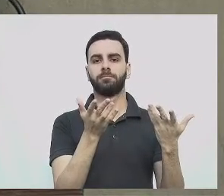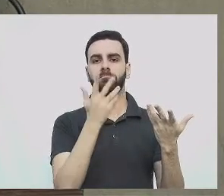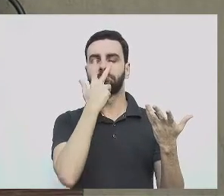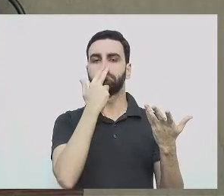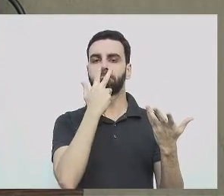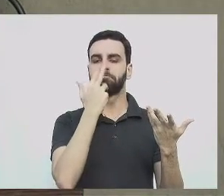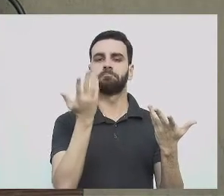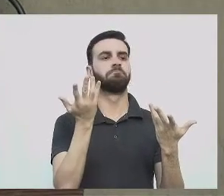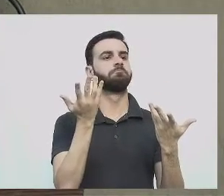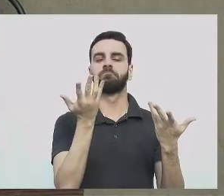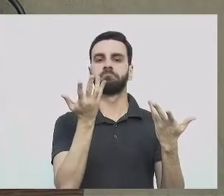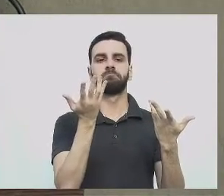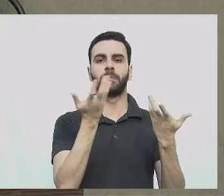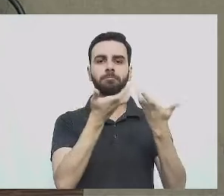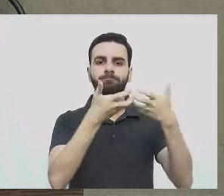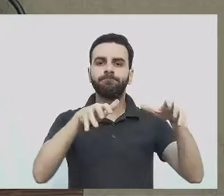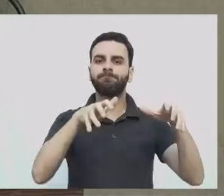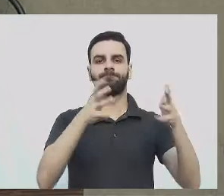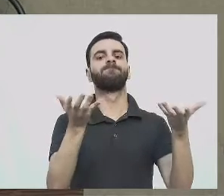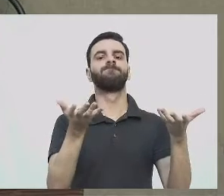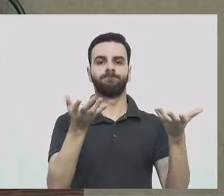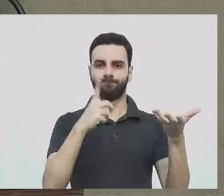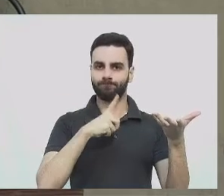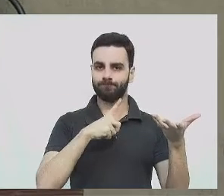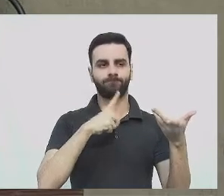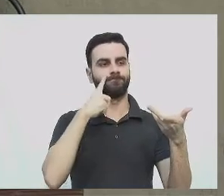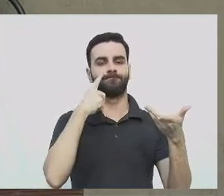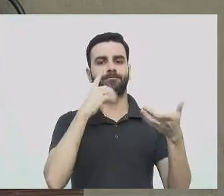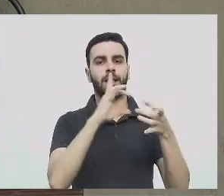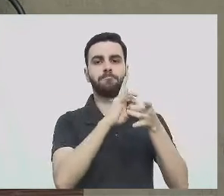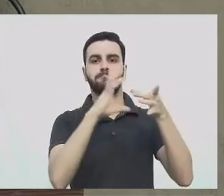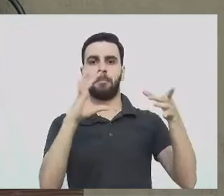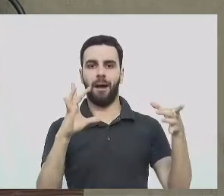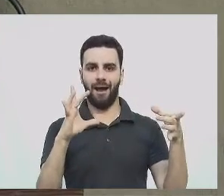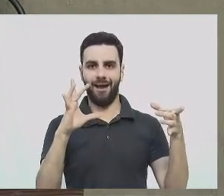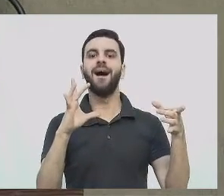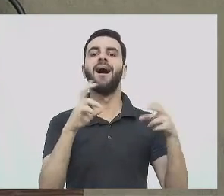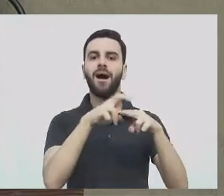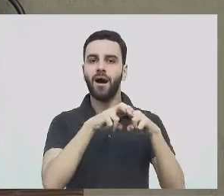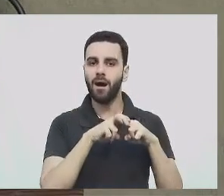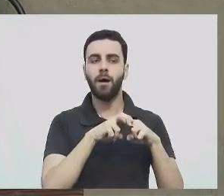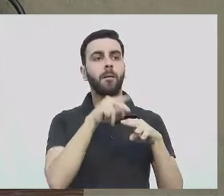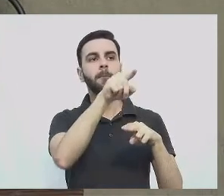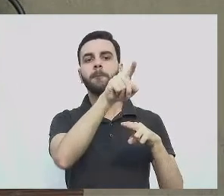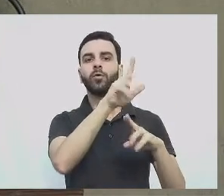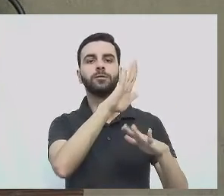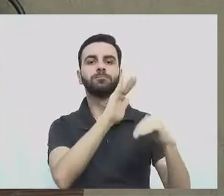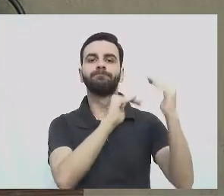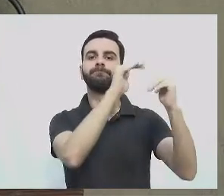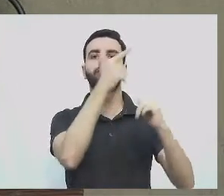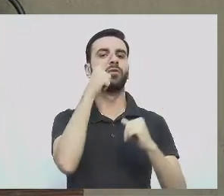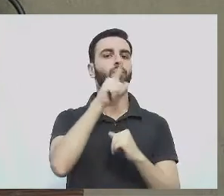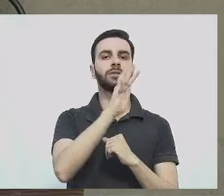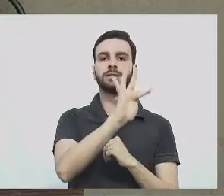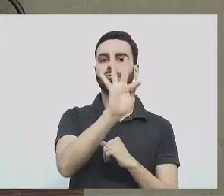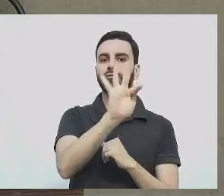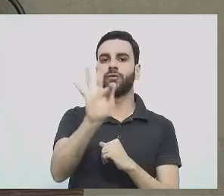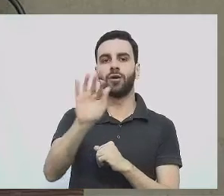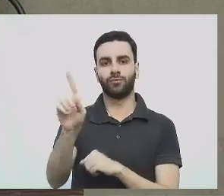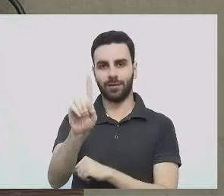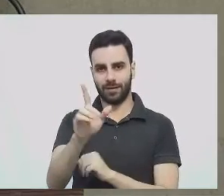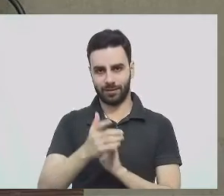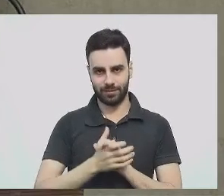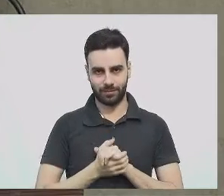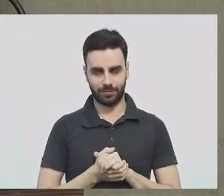se rachavam e acabavam prejudicando extremamente o crescimento e o desenvolvimento da